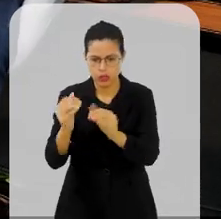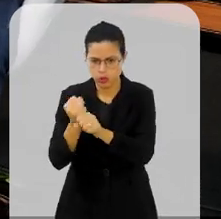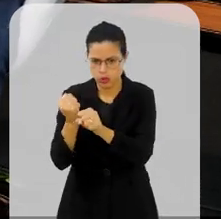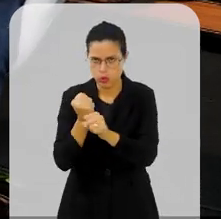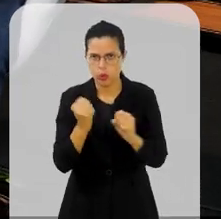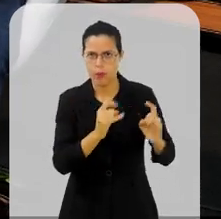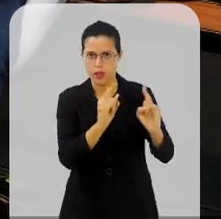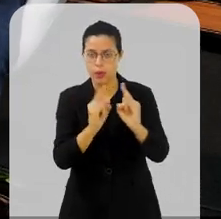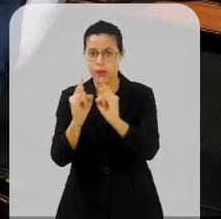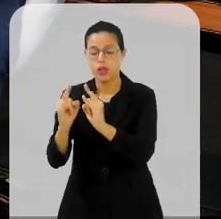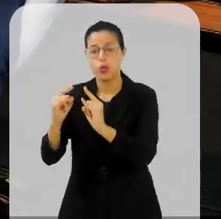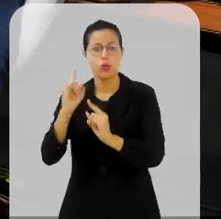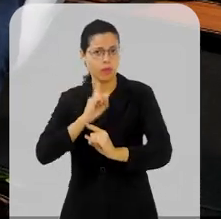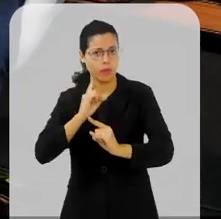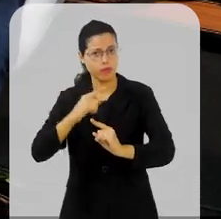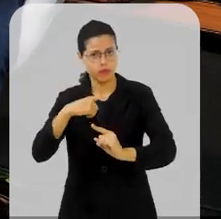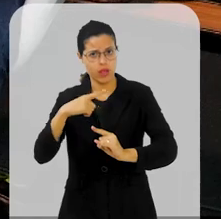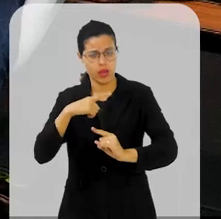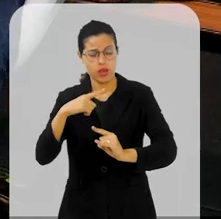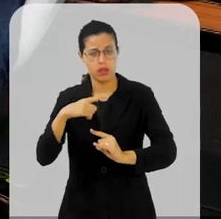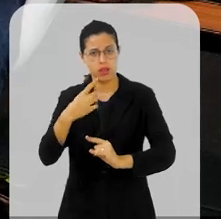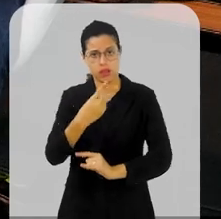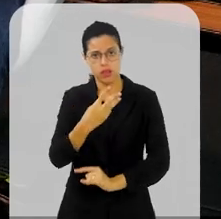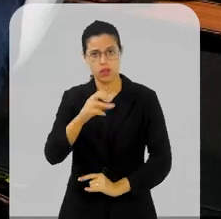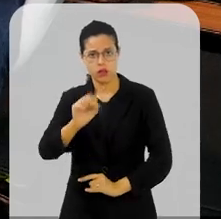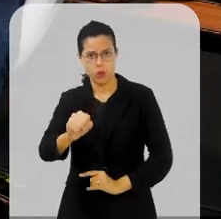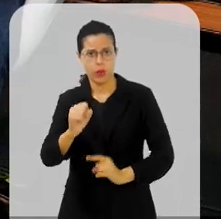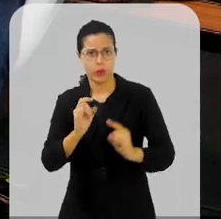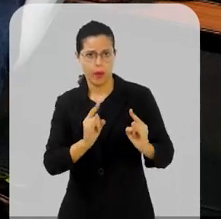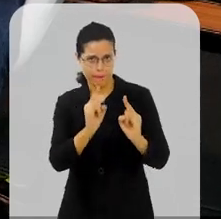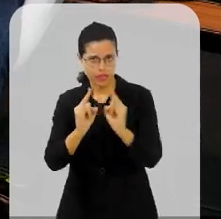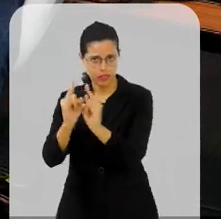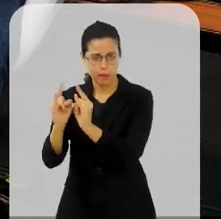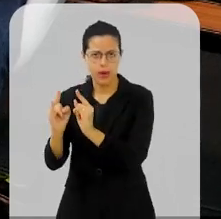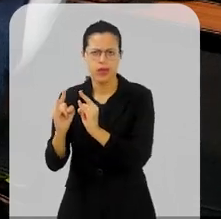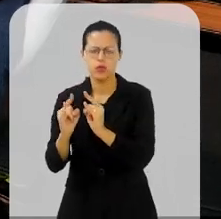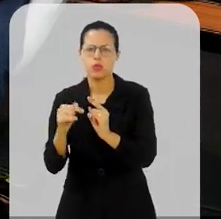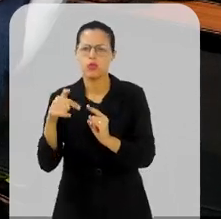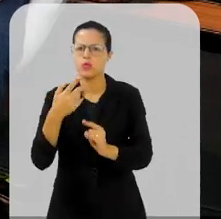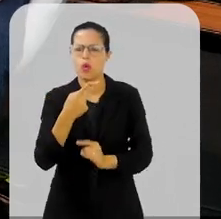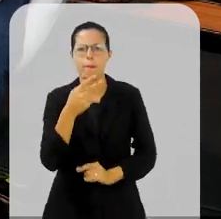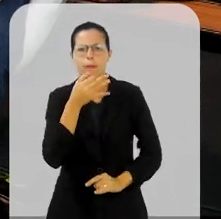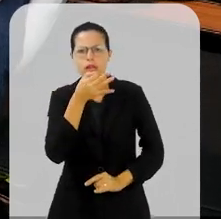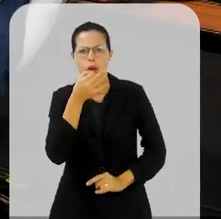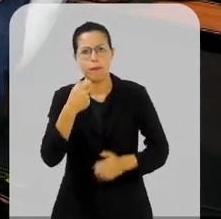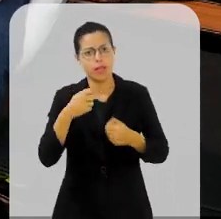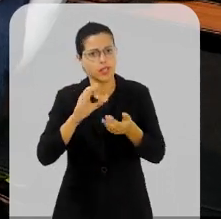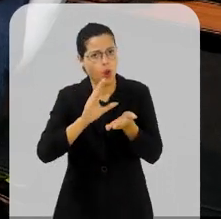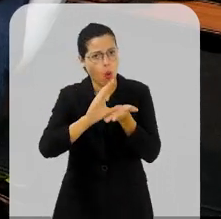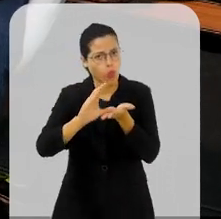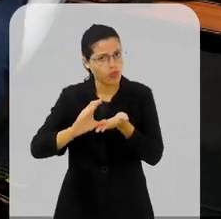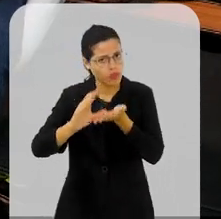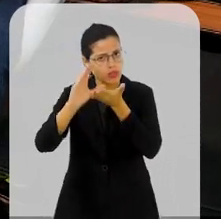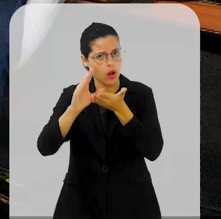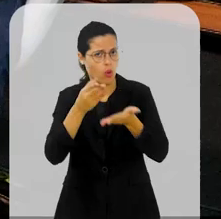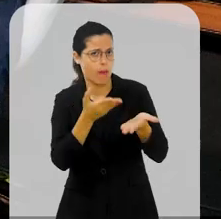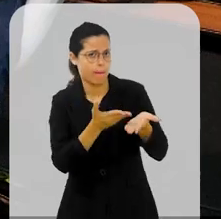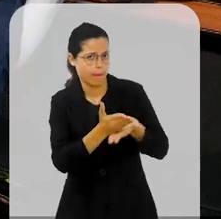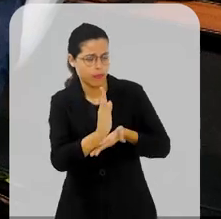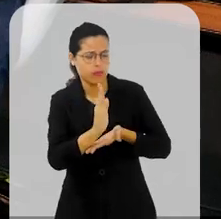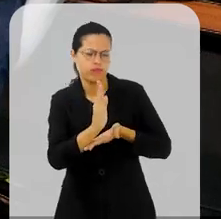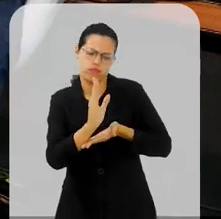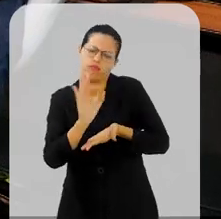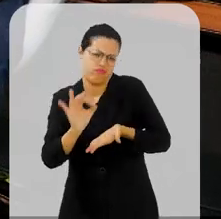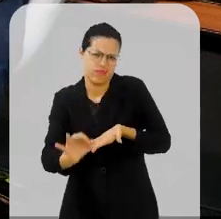tem 38 apartamentos. Qual é a tua opinião em relação a isso? Tem que passar pelo Conselho do Flamengo, o Conselho do Flamengo